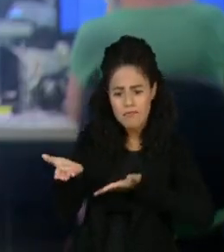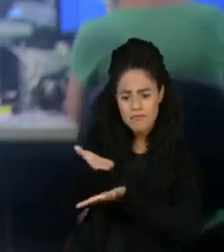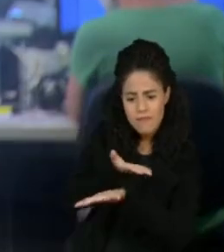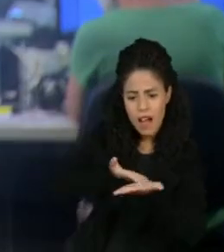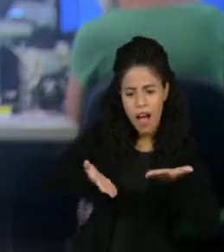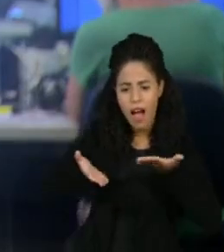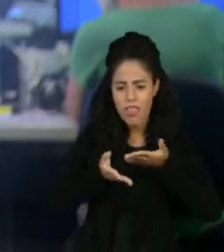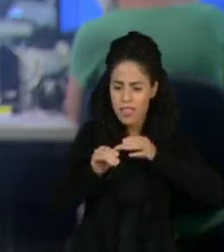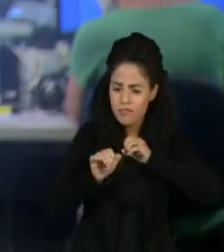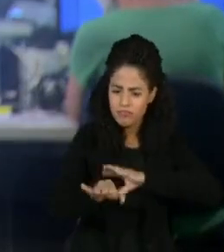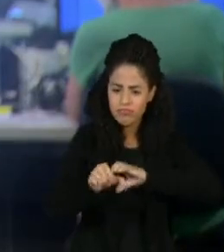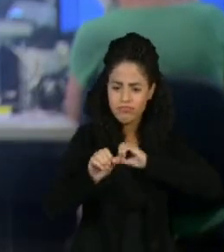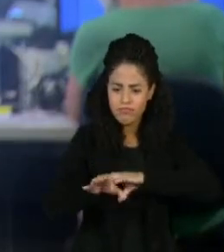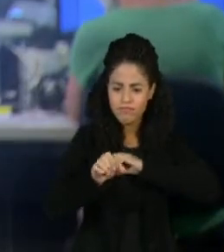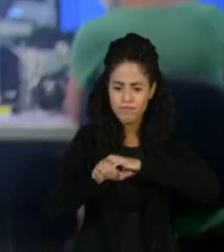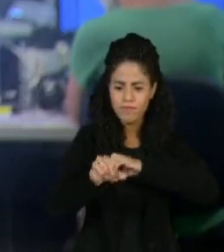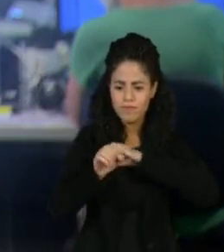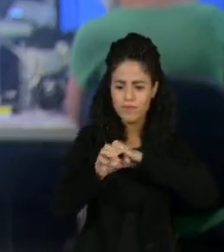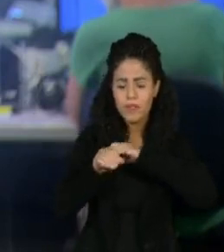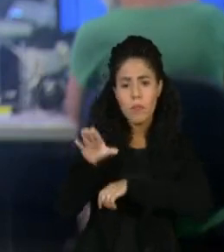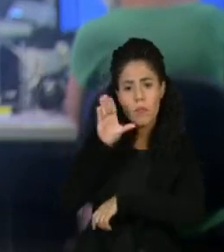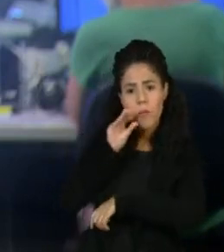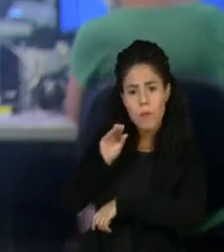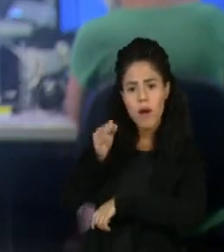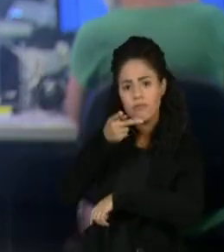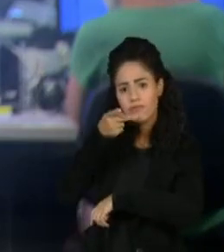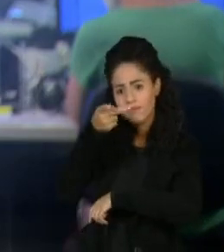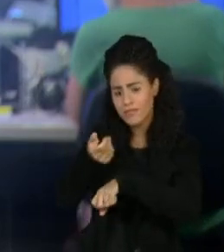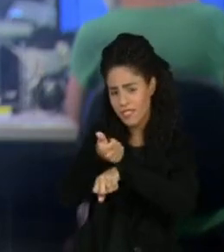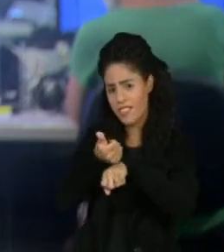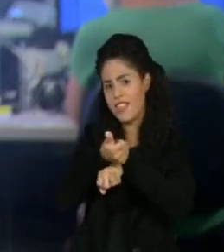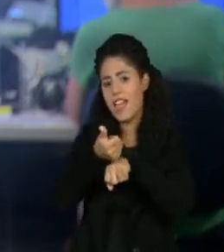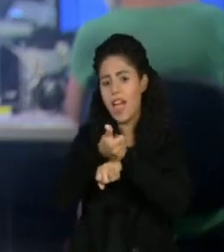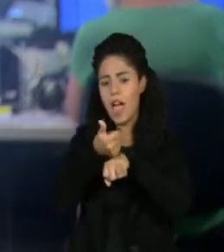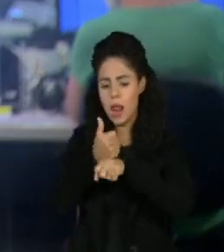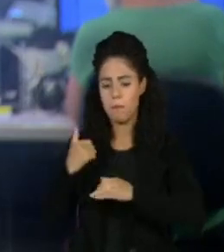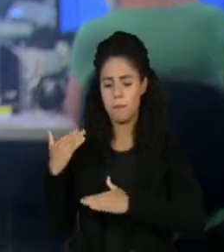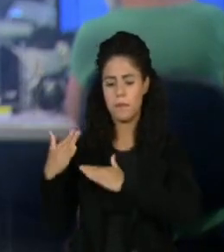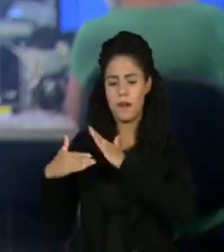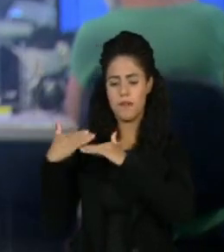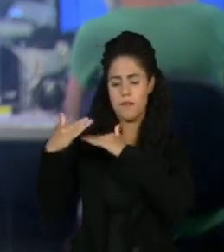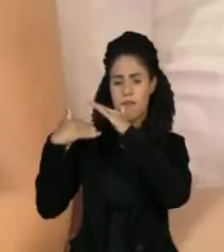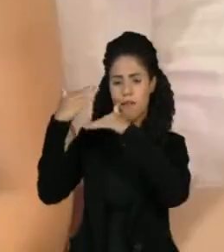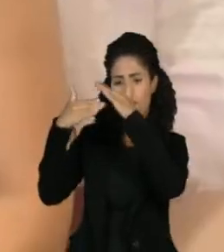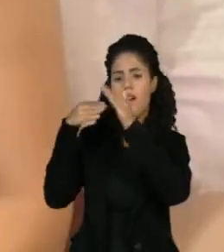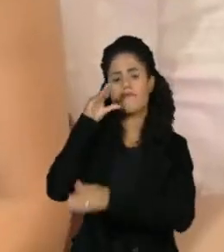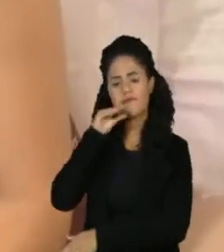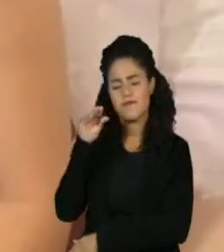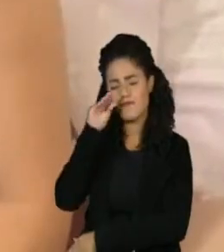estímulos constantes de linguagem é indicada por especialistas para o melhor desenvolvimento da fala.